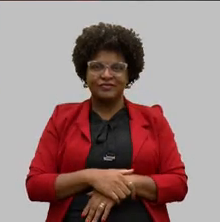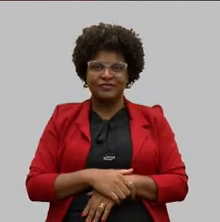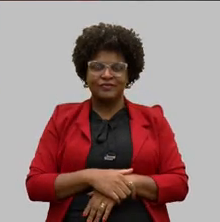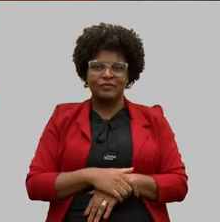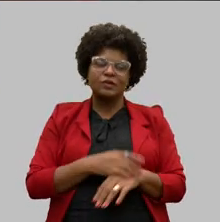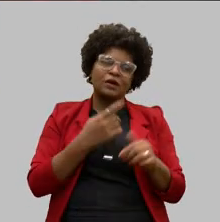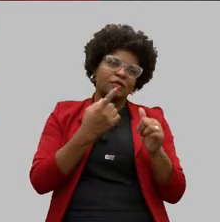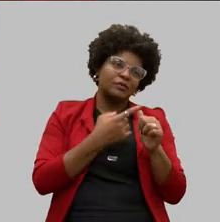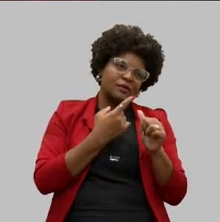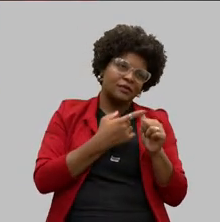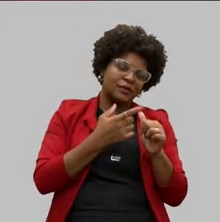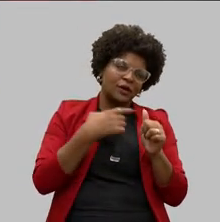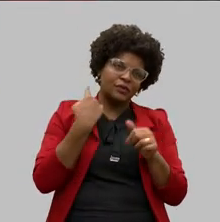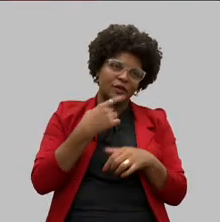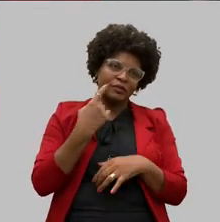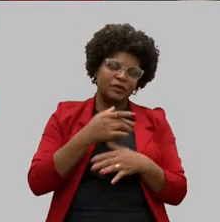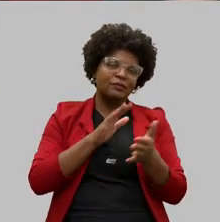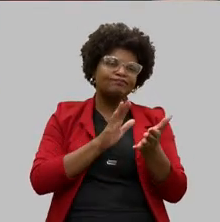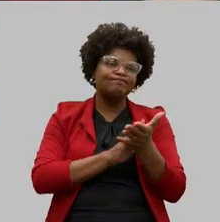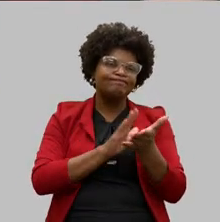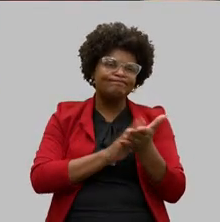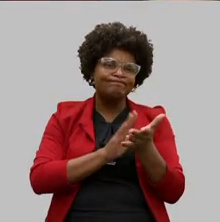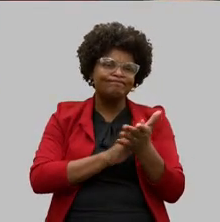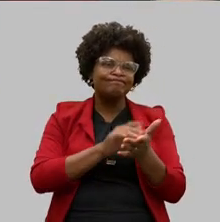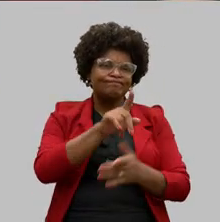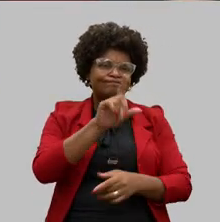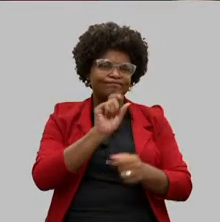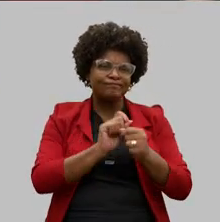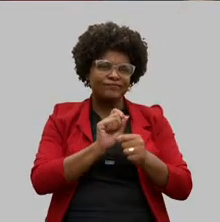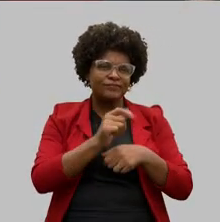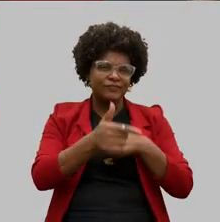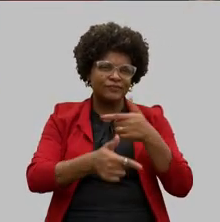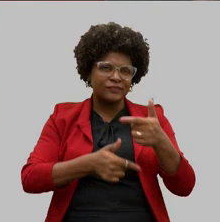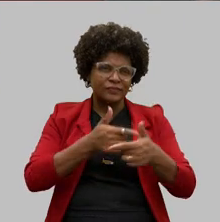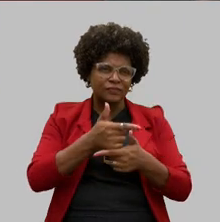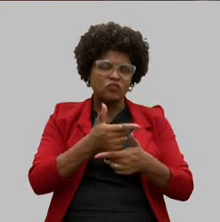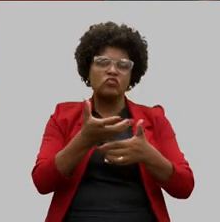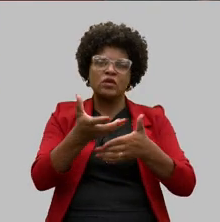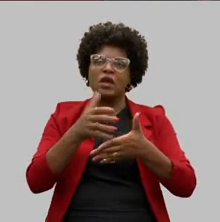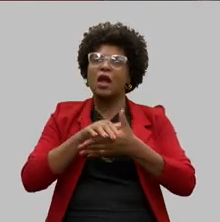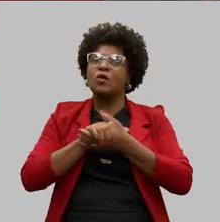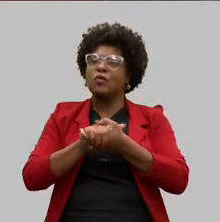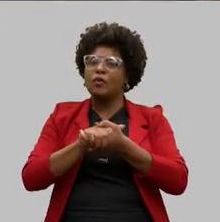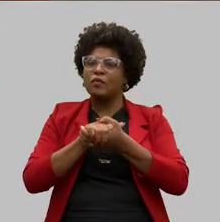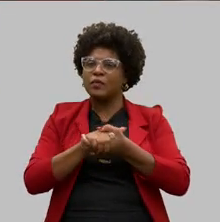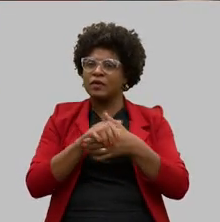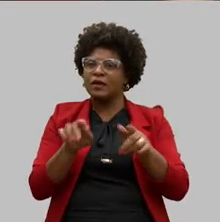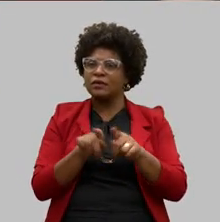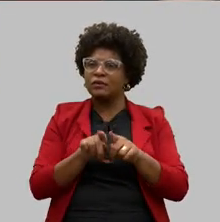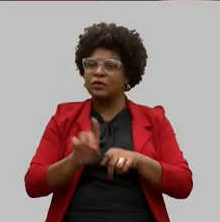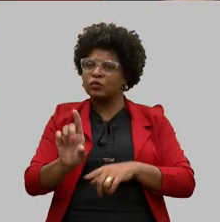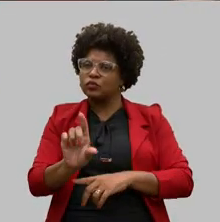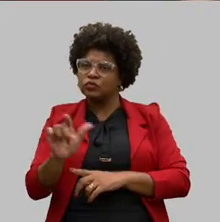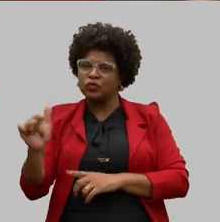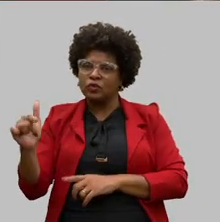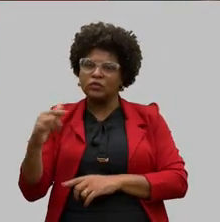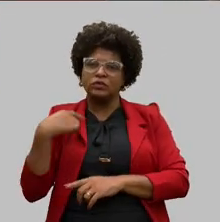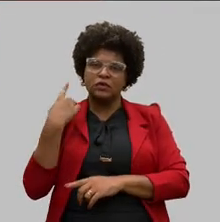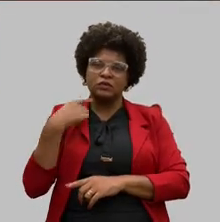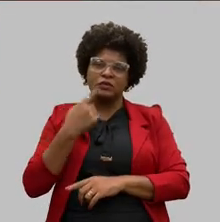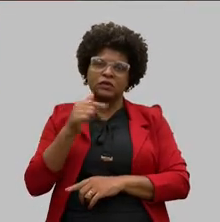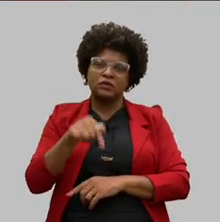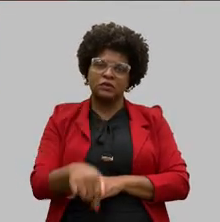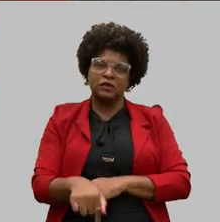Rodrigo parabenizá-lo pela iniciativa na sua pessoa cumprimentar os demais deputados que estiveram aqui conosco em nome do